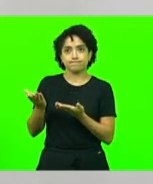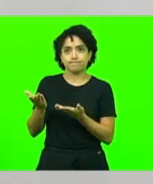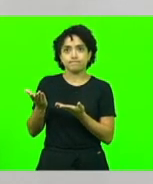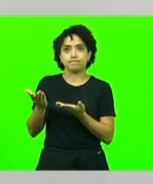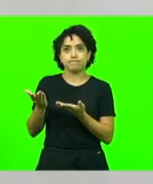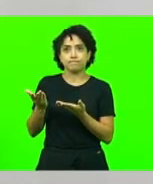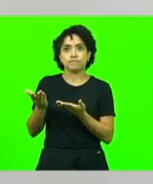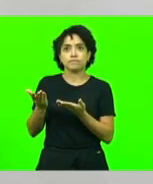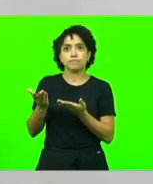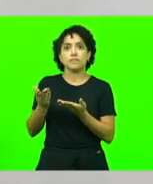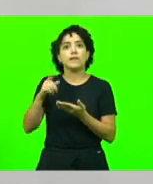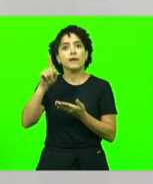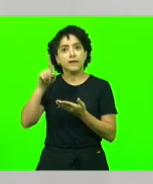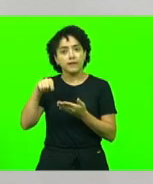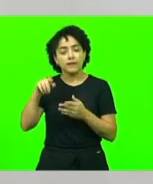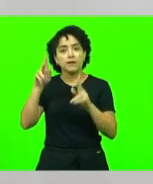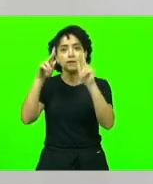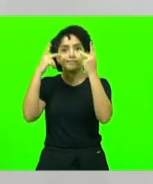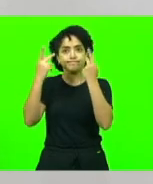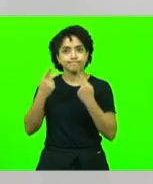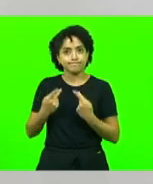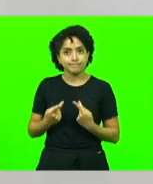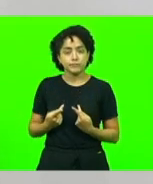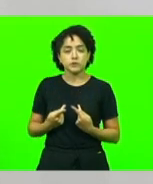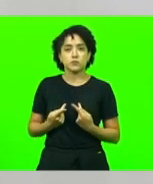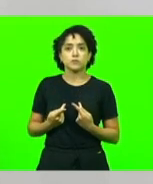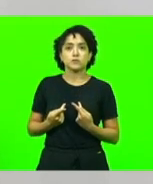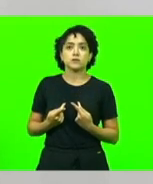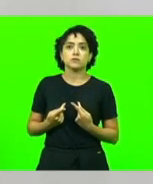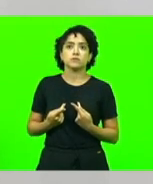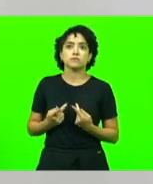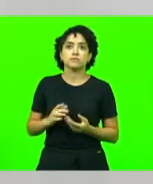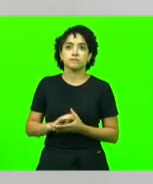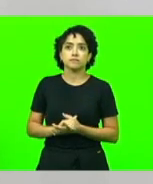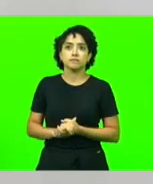Isso aí não é gente?